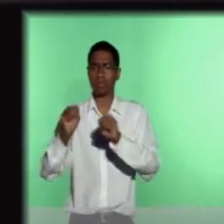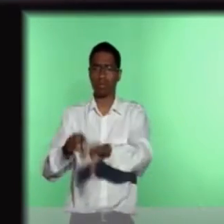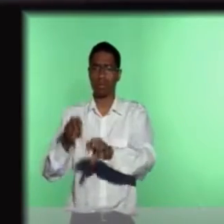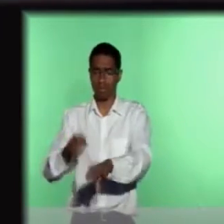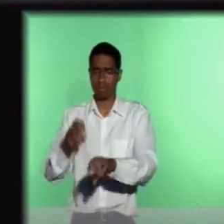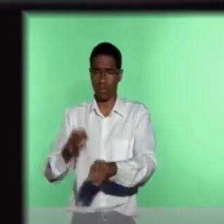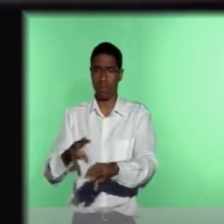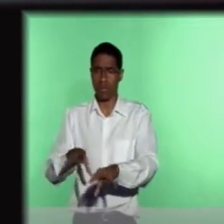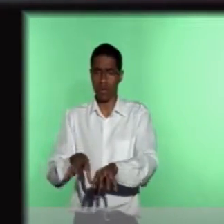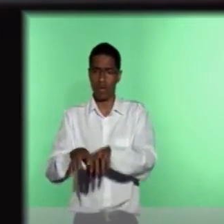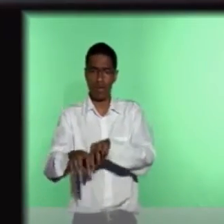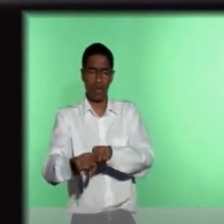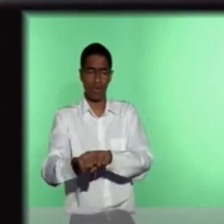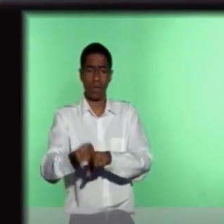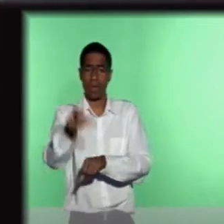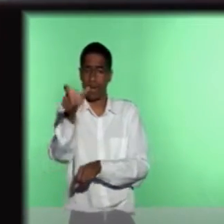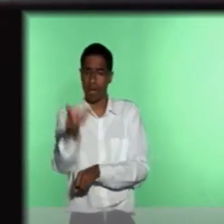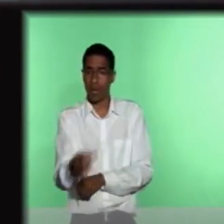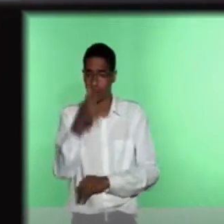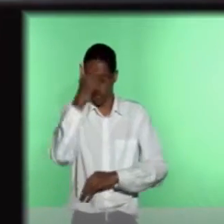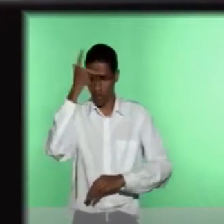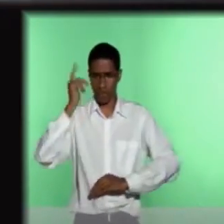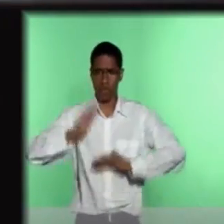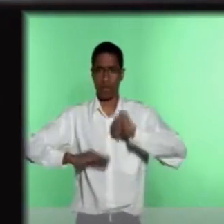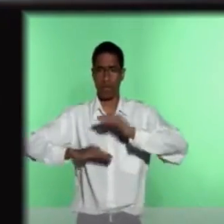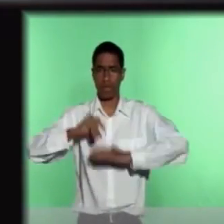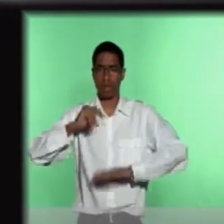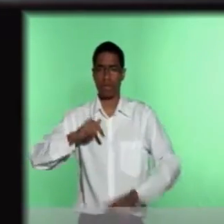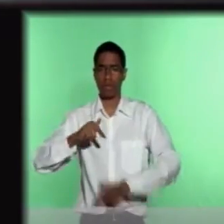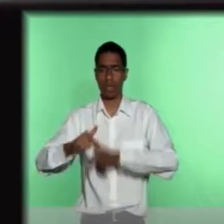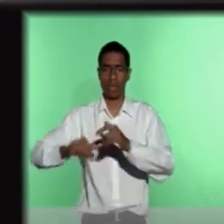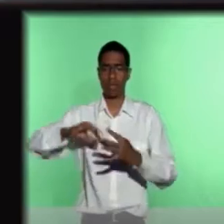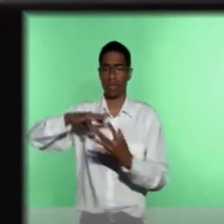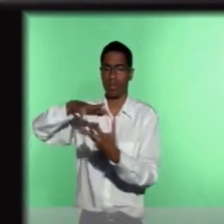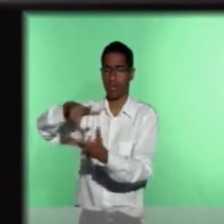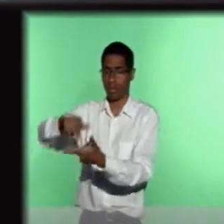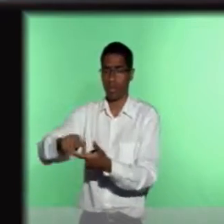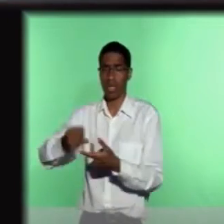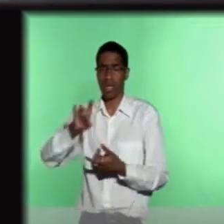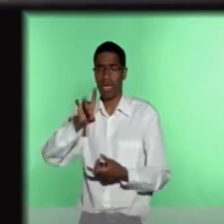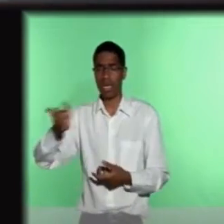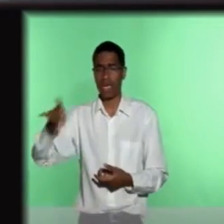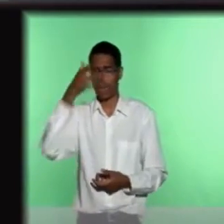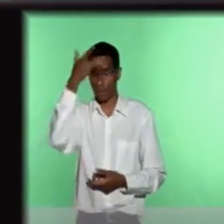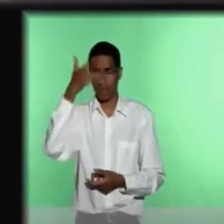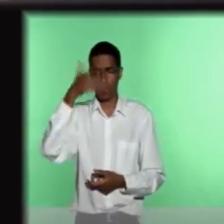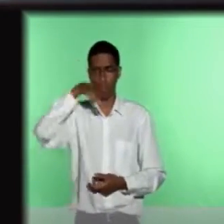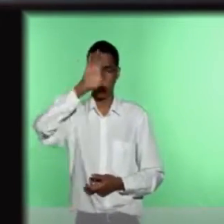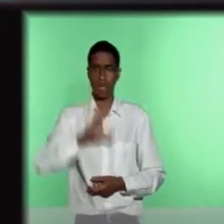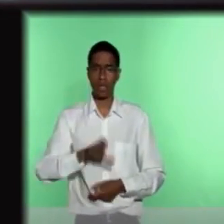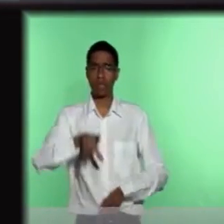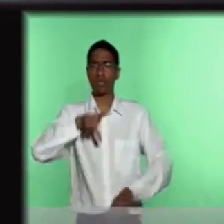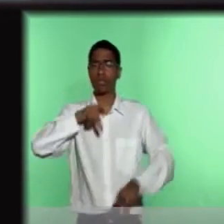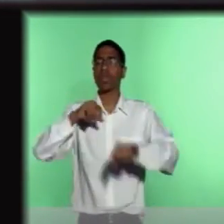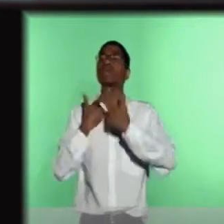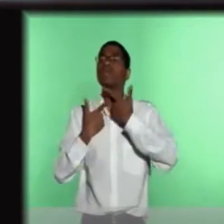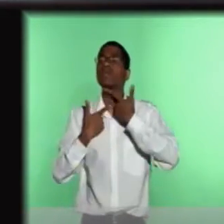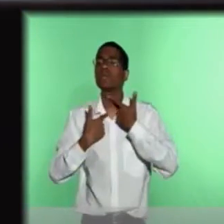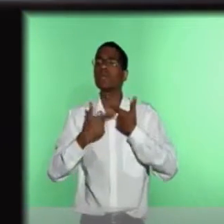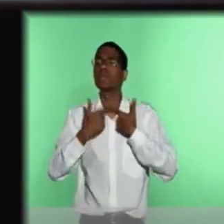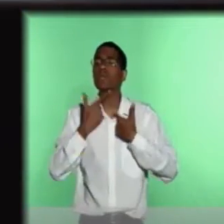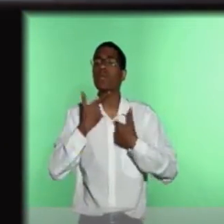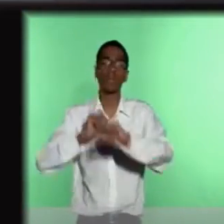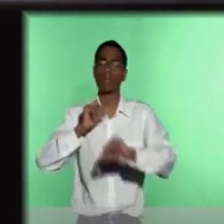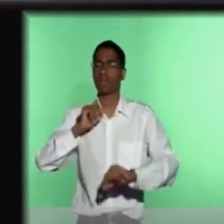que forma para o mundo do trabalho, que dá a chance de cada cidadão escolher a sua profissão, de cada cidadão ser pleno